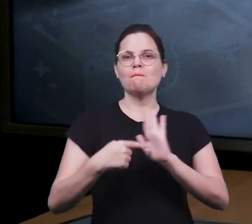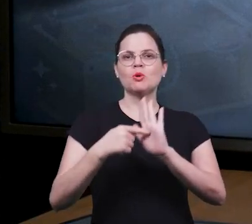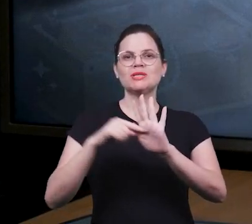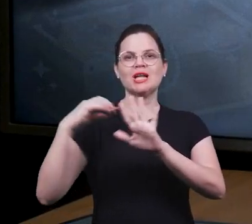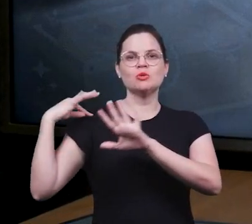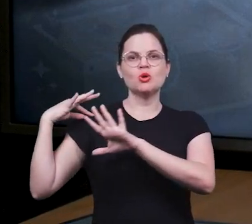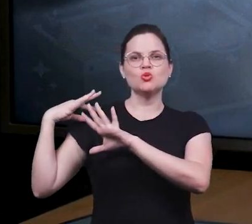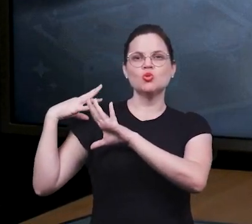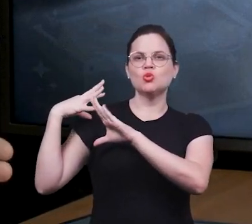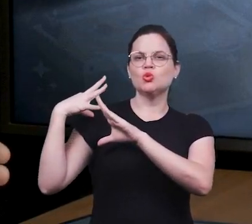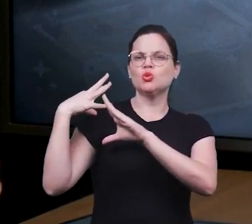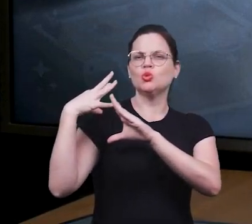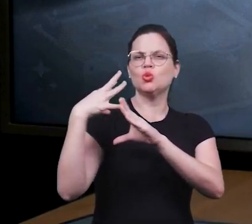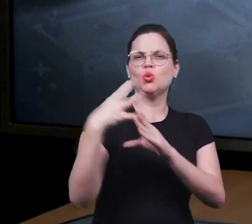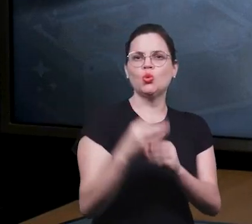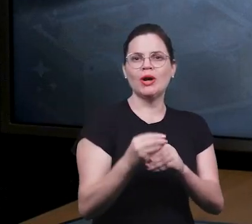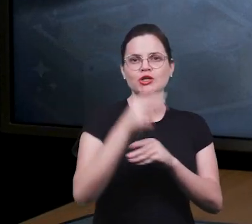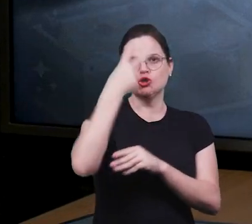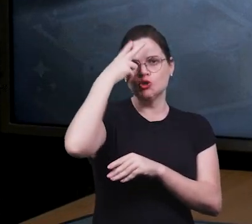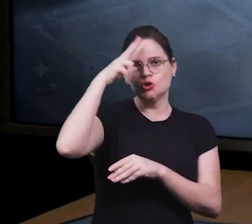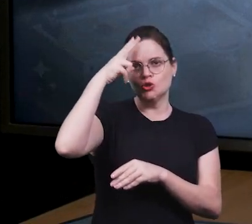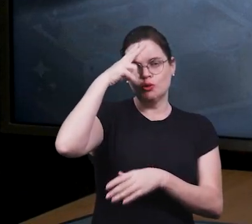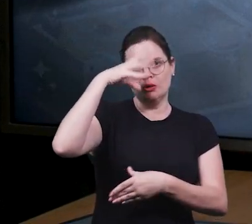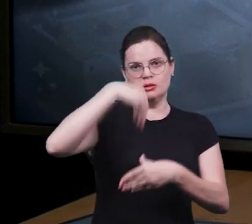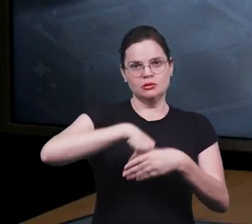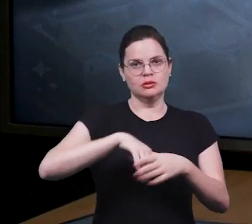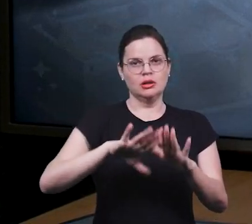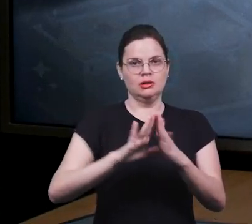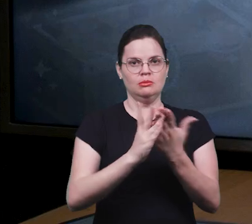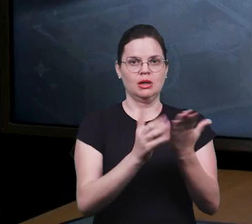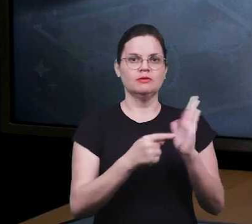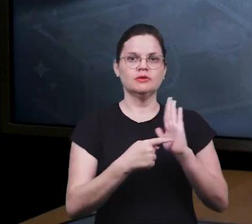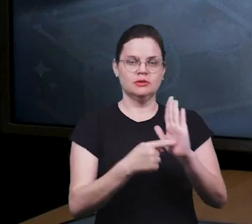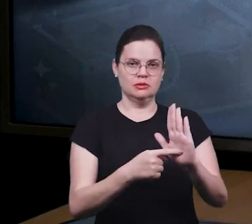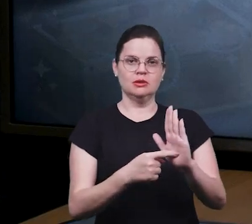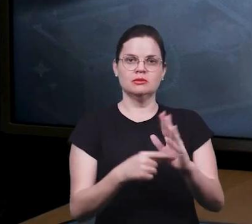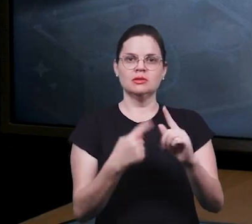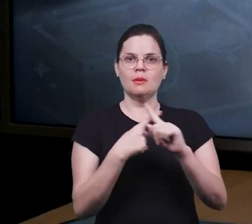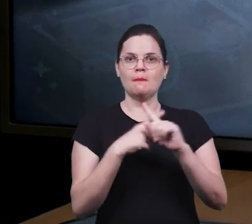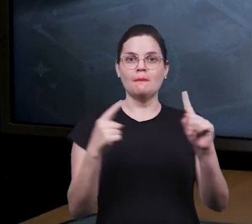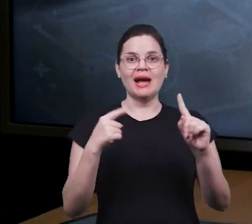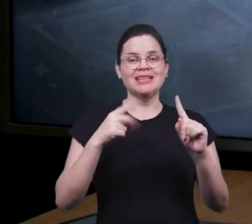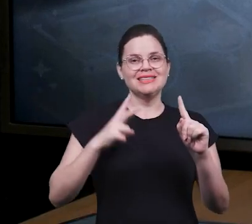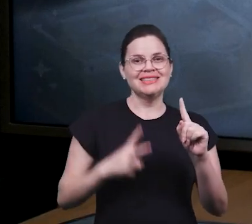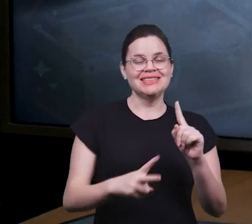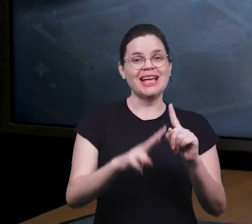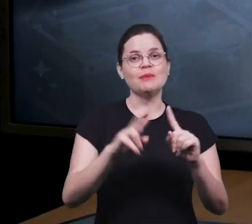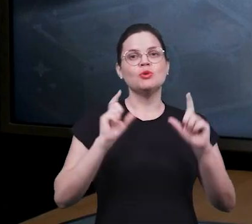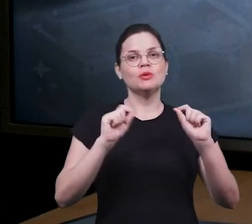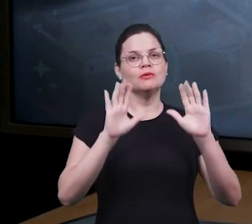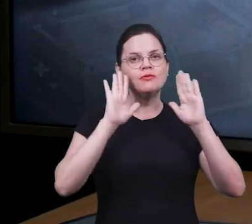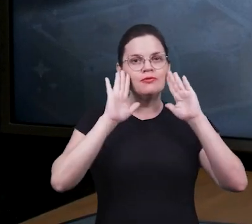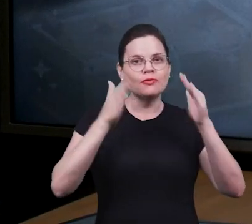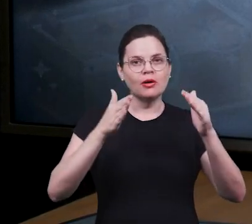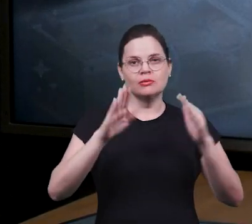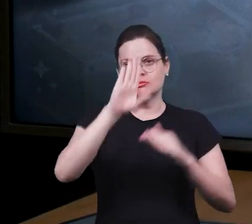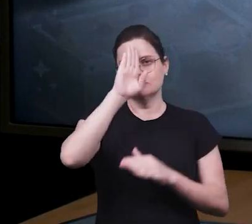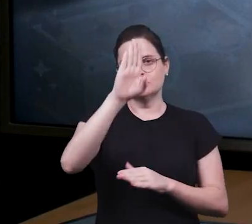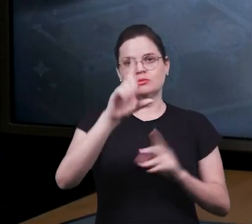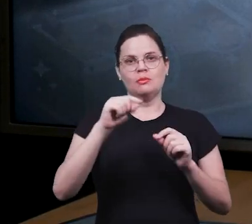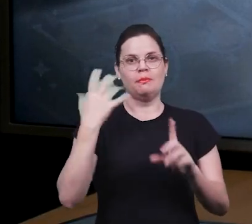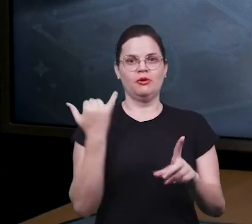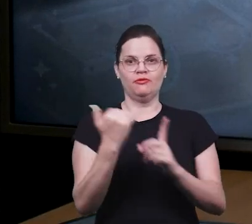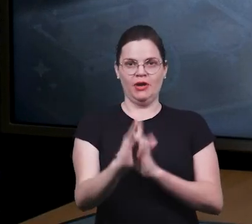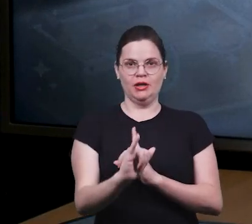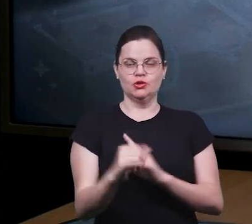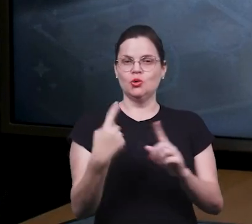anteriores, um voo de helicóptero, um panorama bíblico, mas com um olhar para o profético. Porque o que nos interessa,